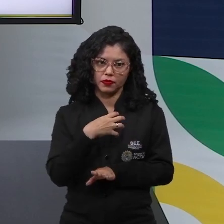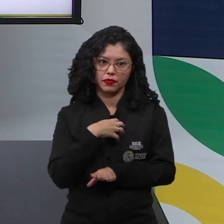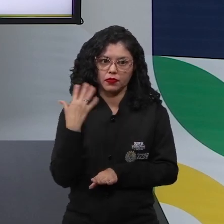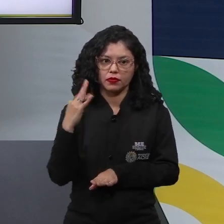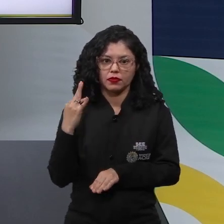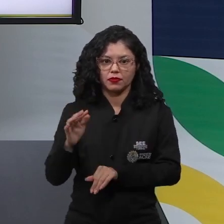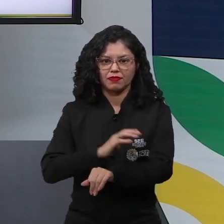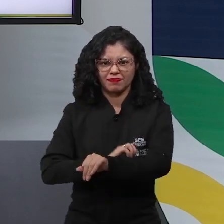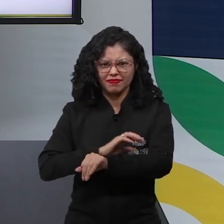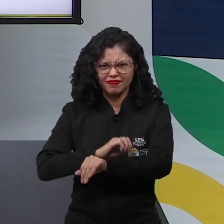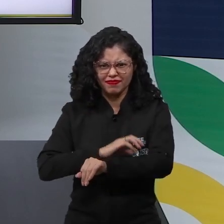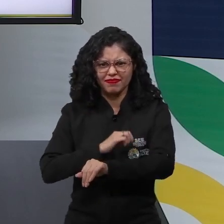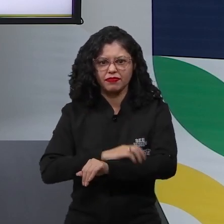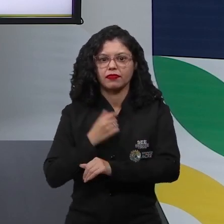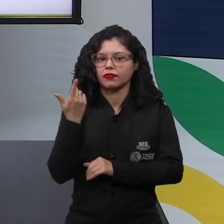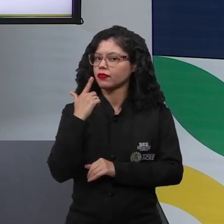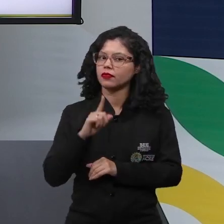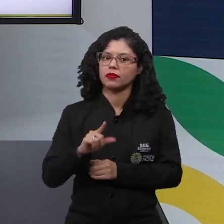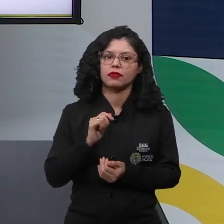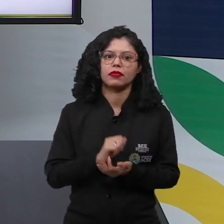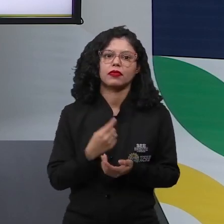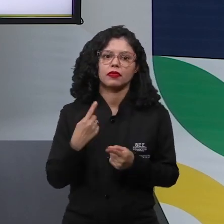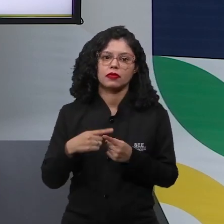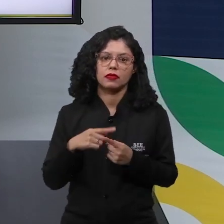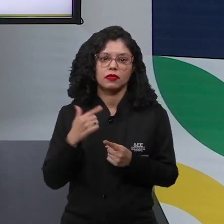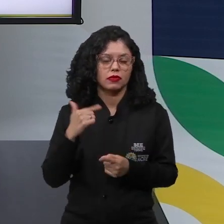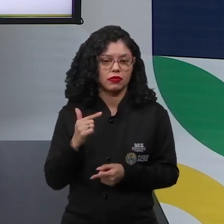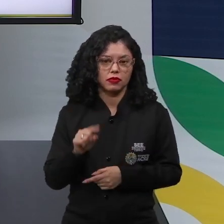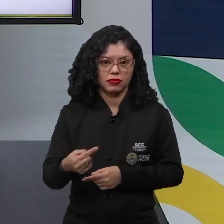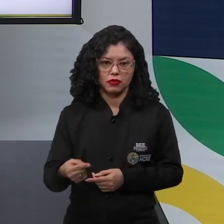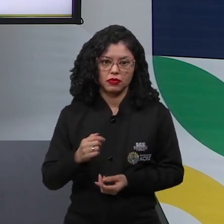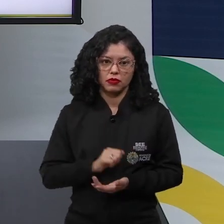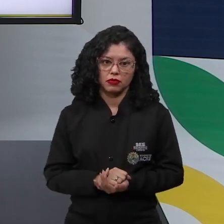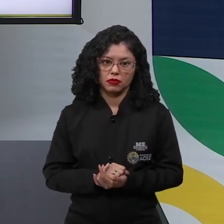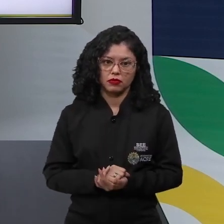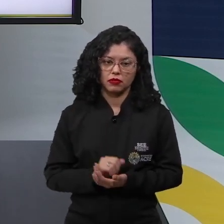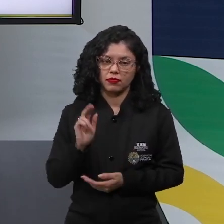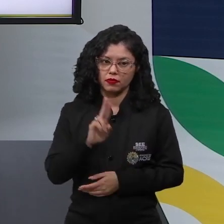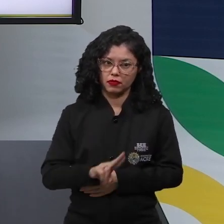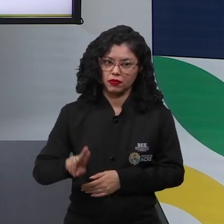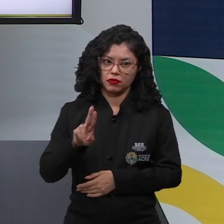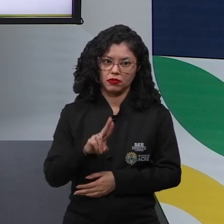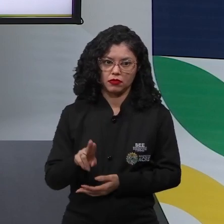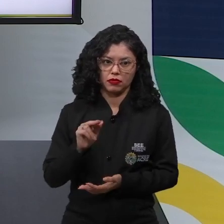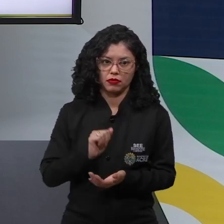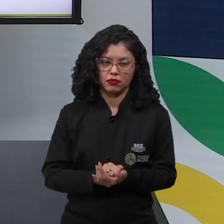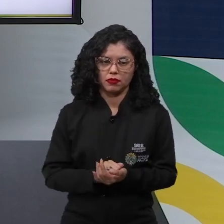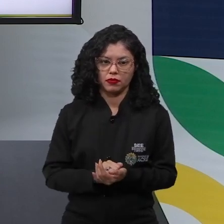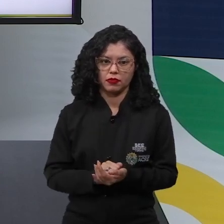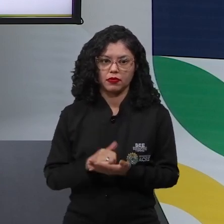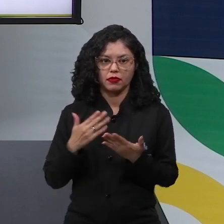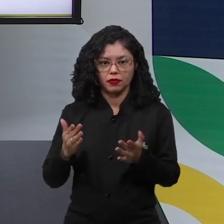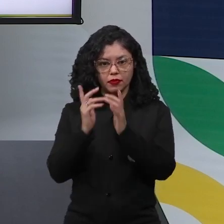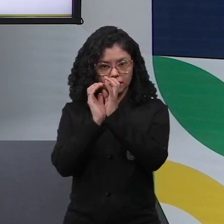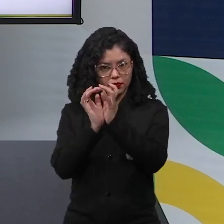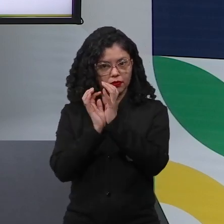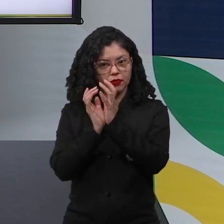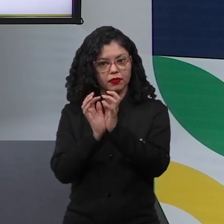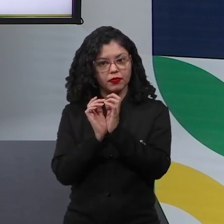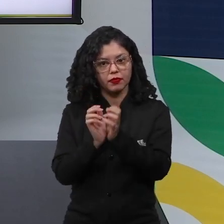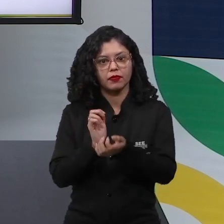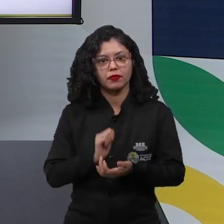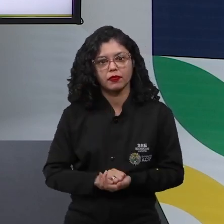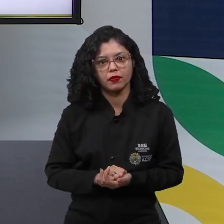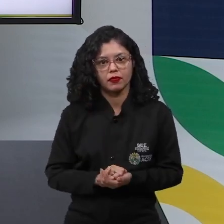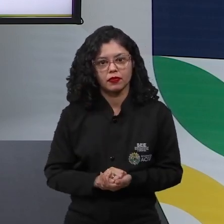aguda, coceira, e que não conseguem coçar pelo fato de não estar lá. E eles usam o espelho para enganar o cérebro e coçar,